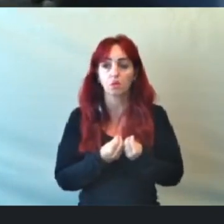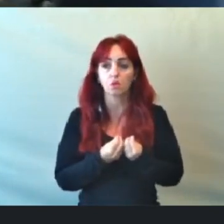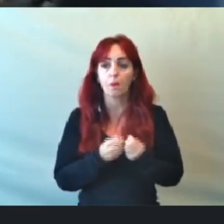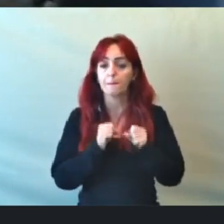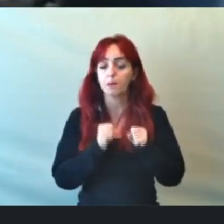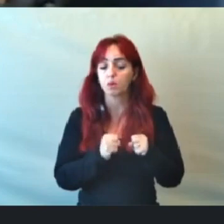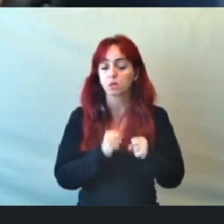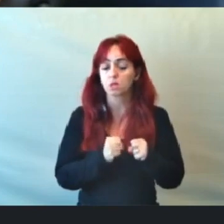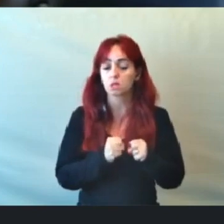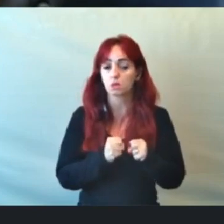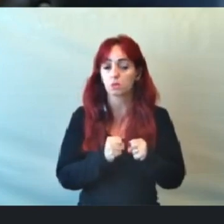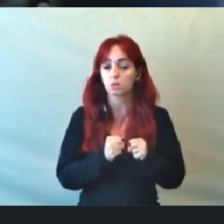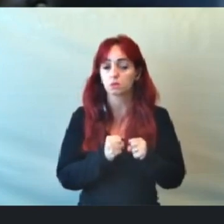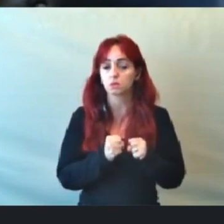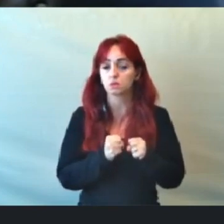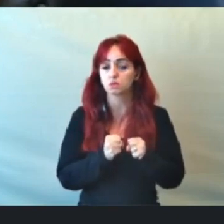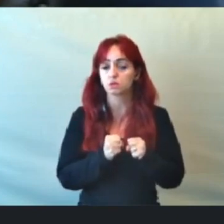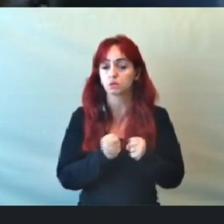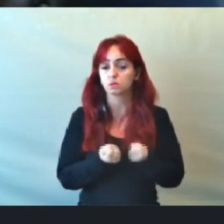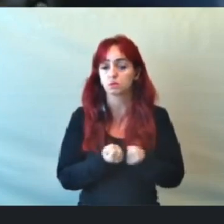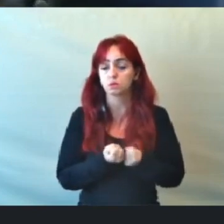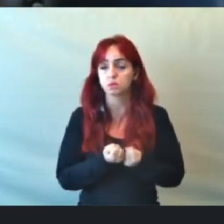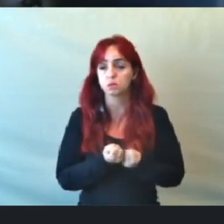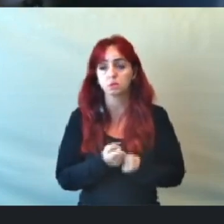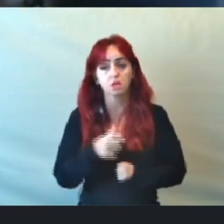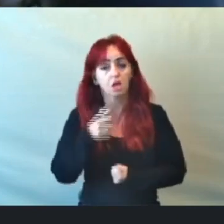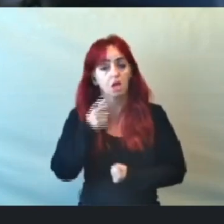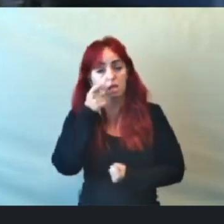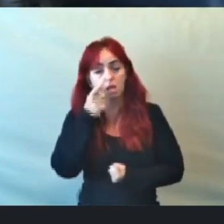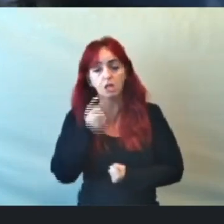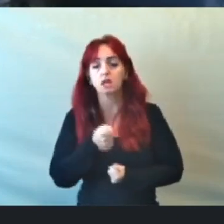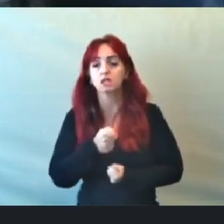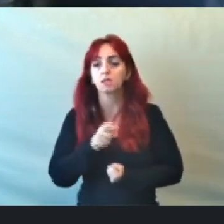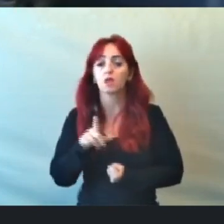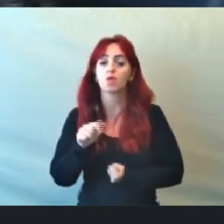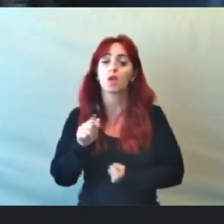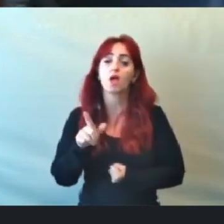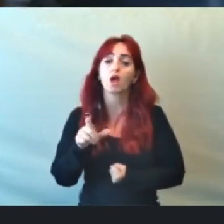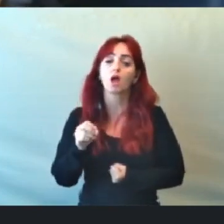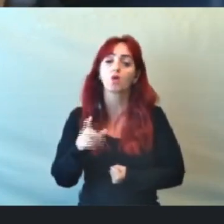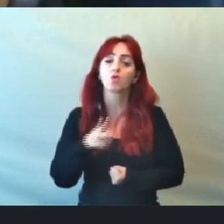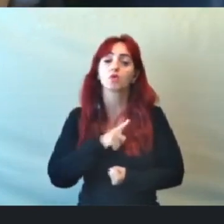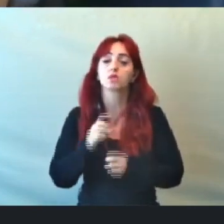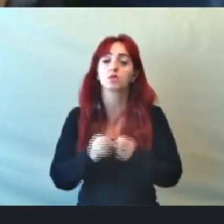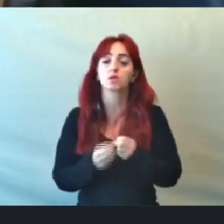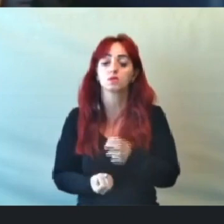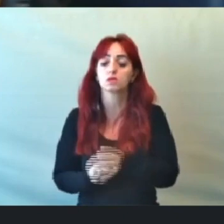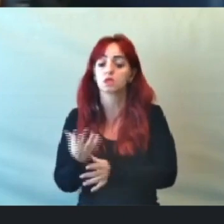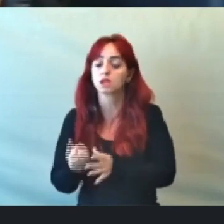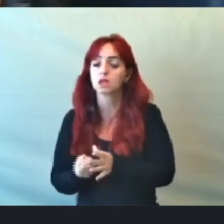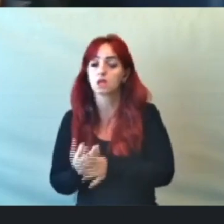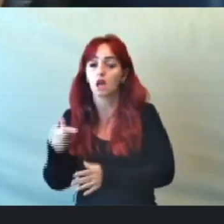de interesse para o lago, que são de implantação no lago.